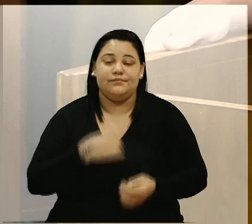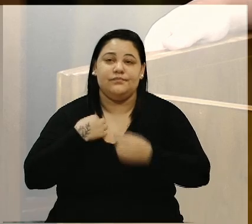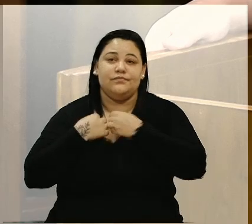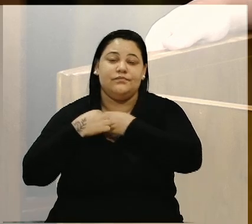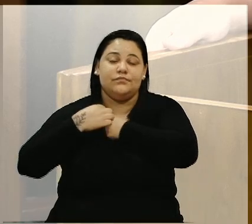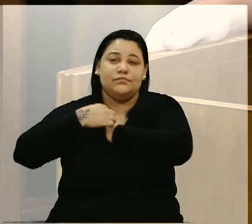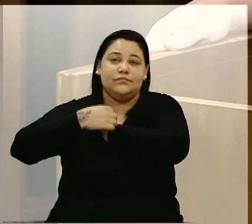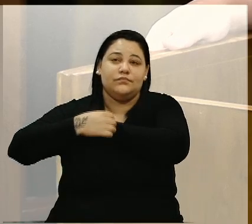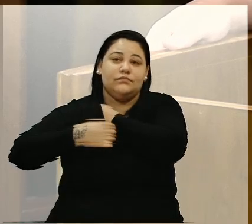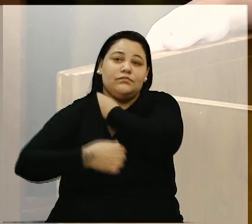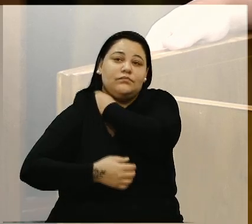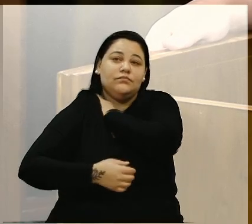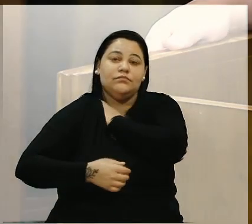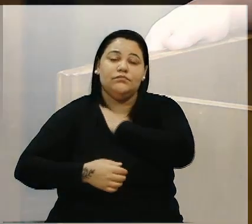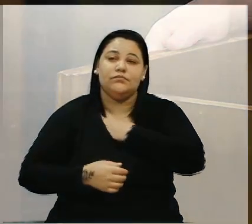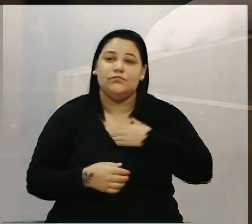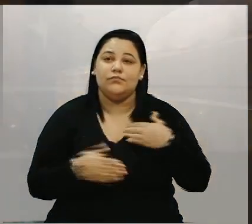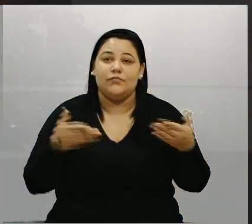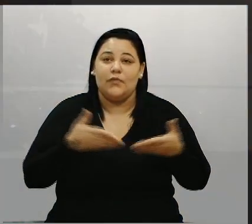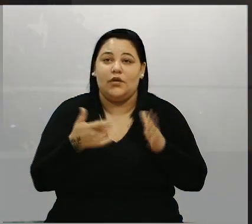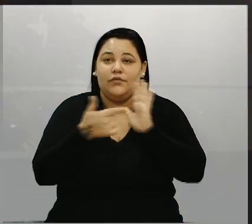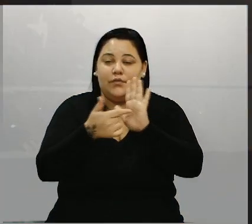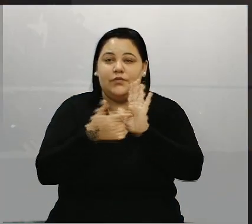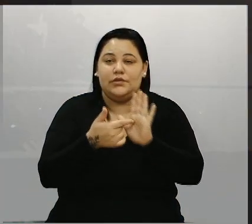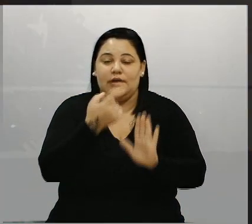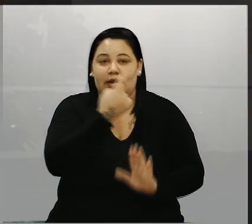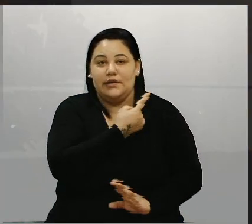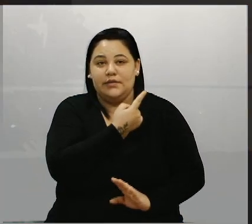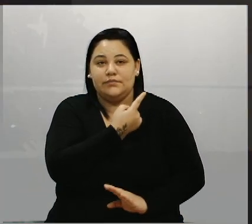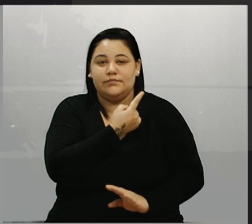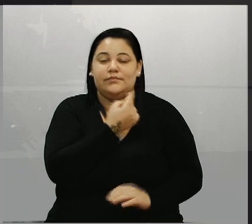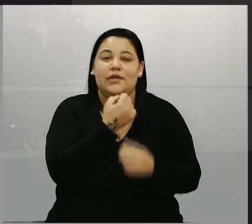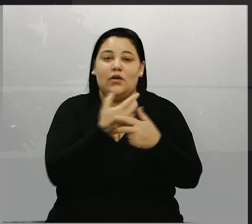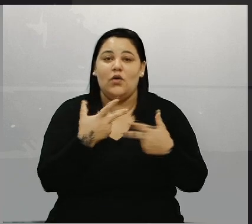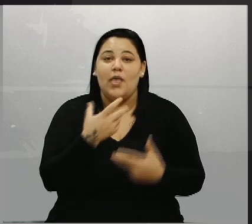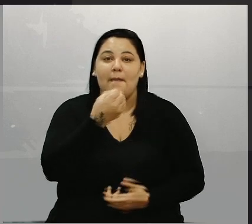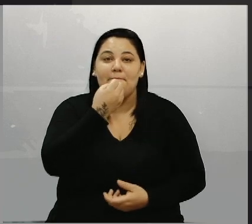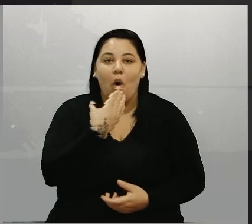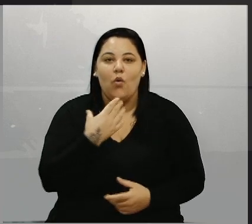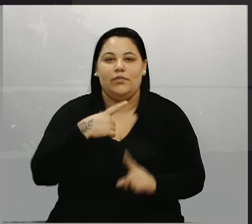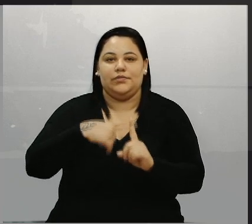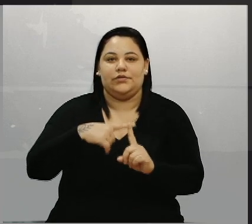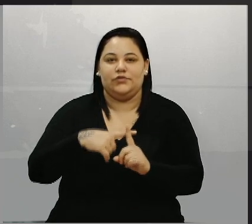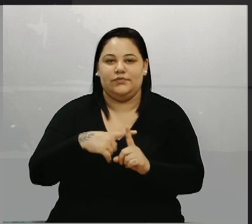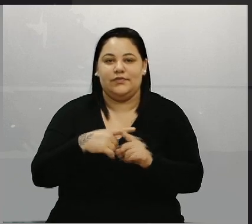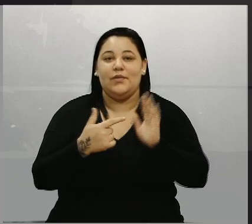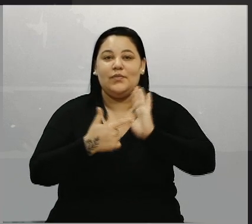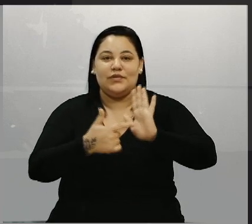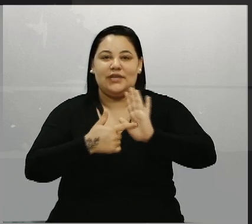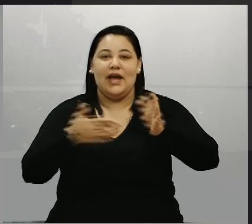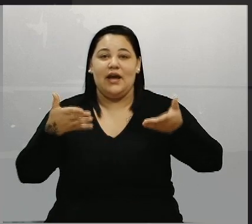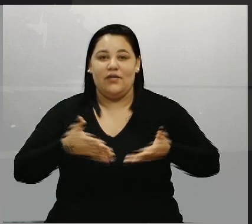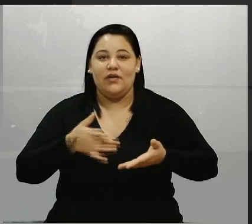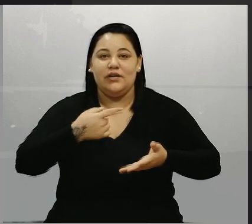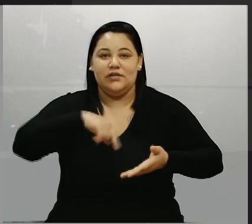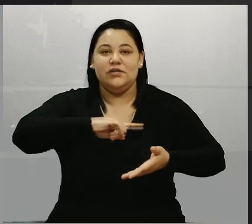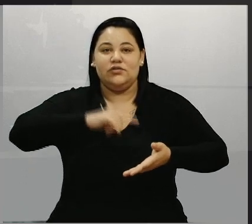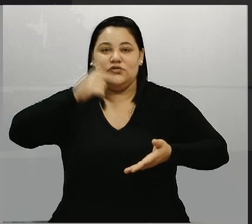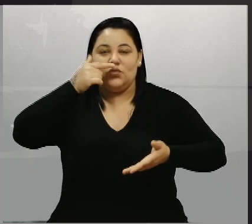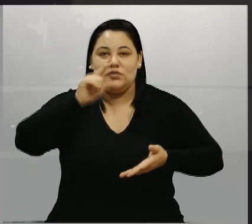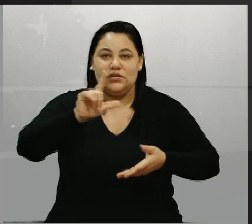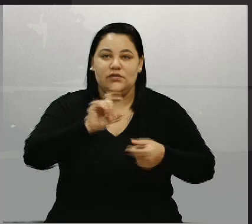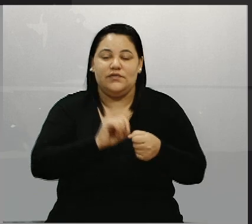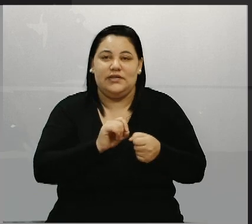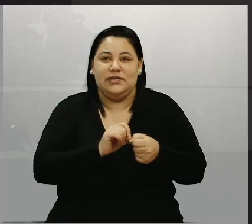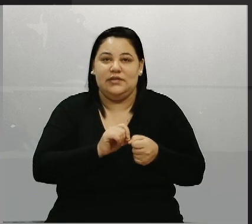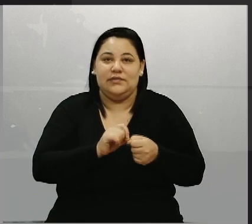aqui uma coisa pelo menos positiva, boa, que quando a gente consegue, né, fazer